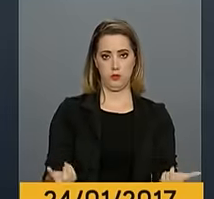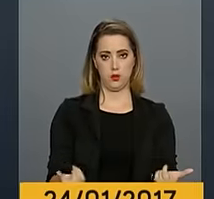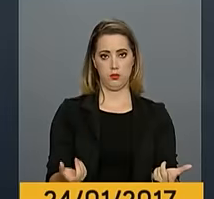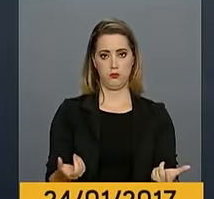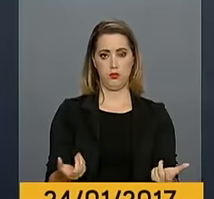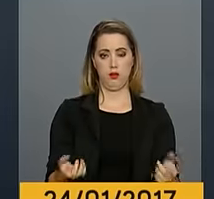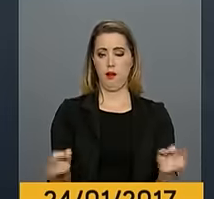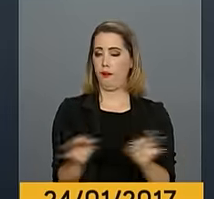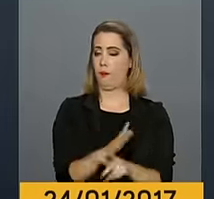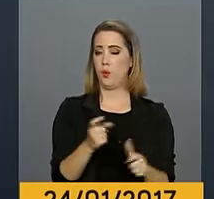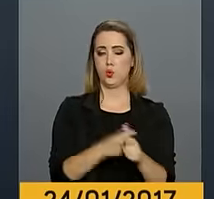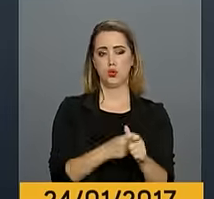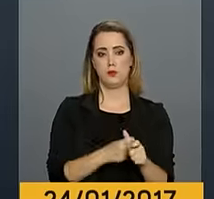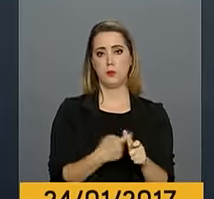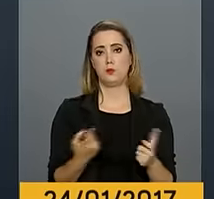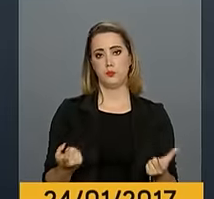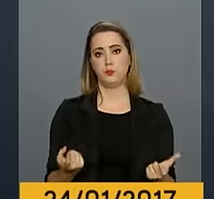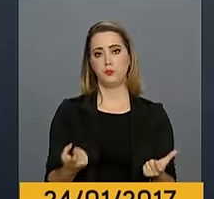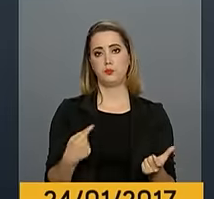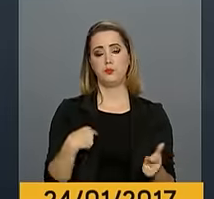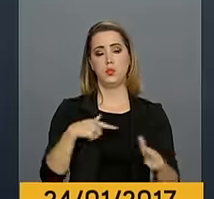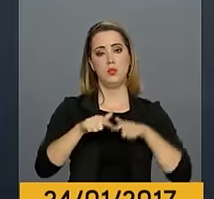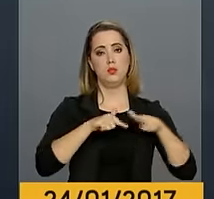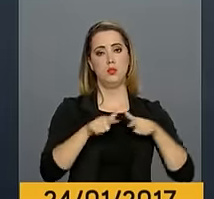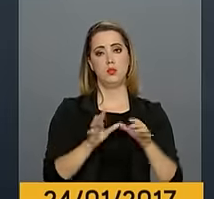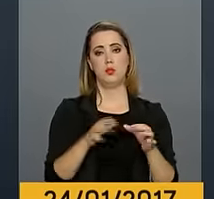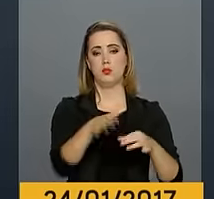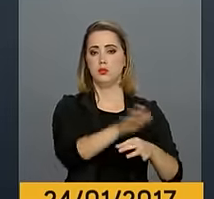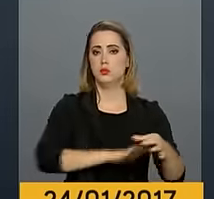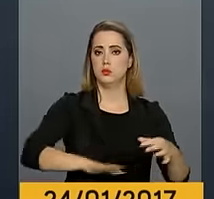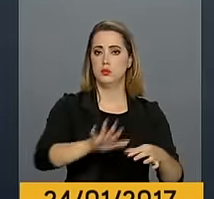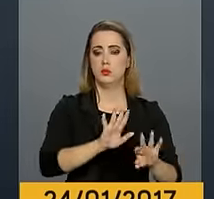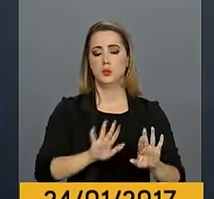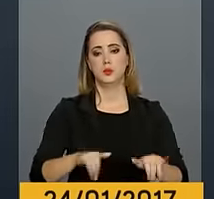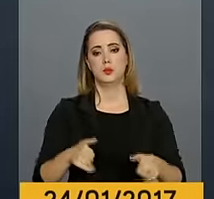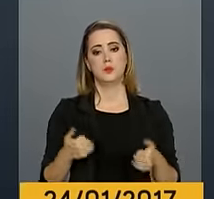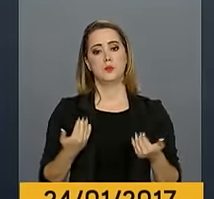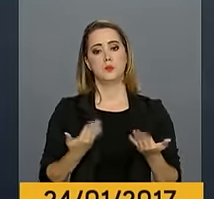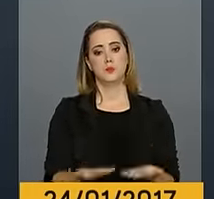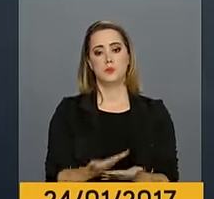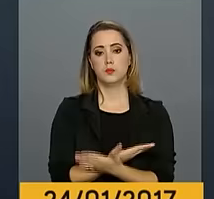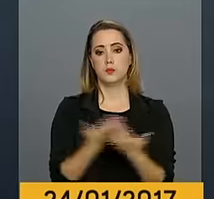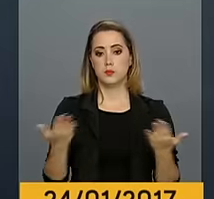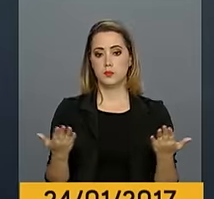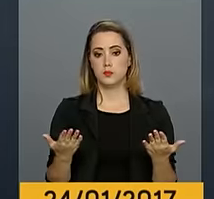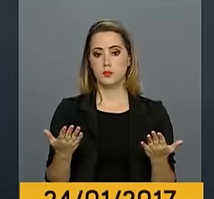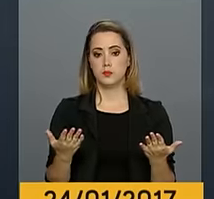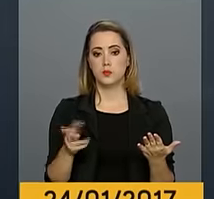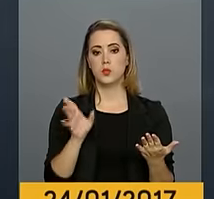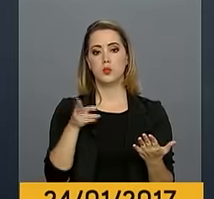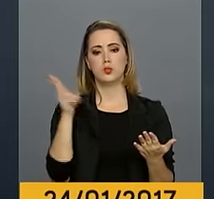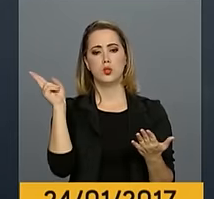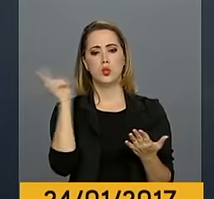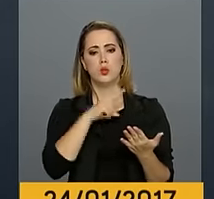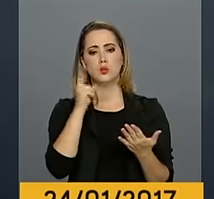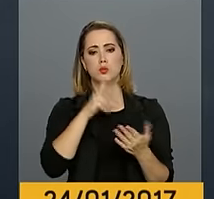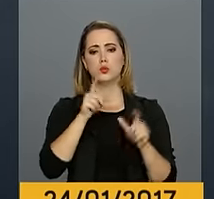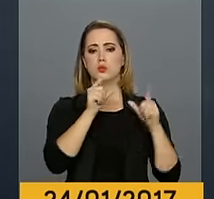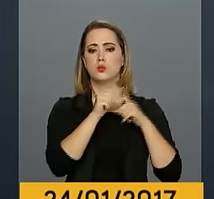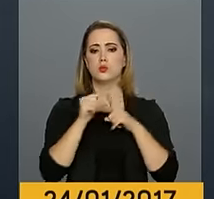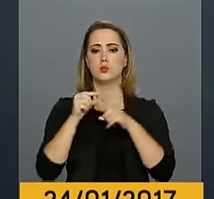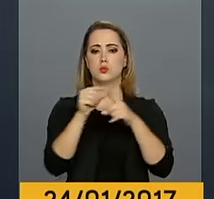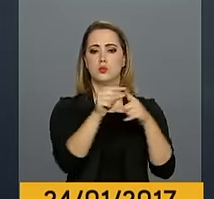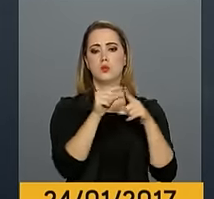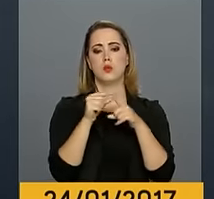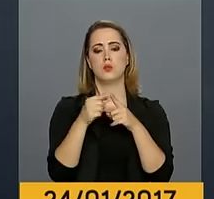que trabalharam nessa área, nesse setor. De modo que, meus senhores, aqui brevíssimas palavras